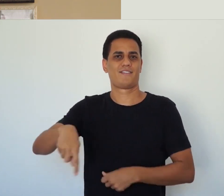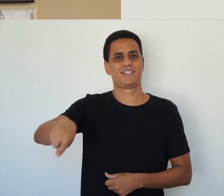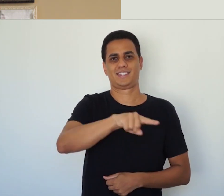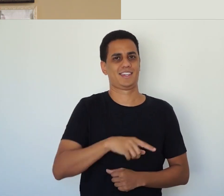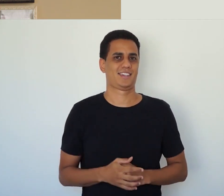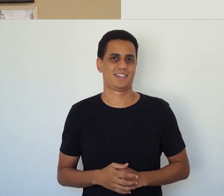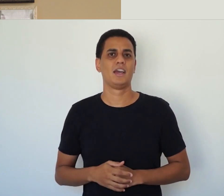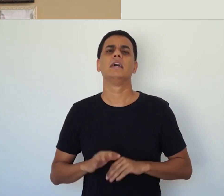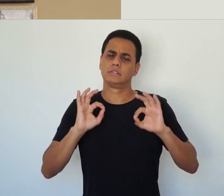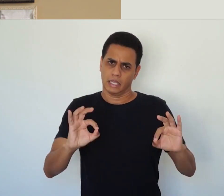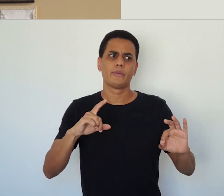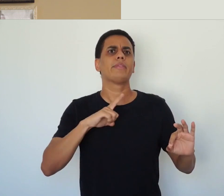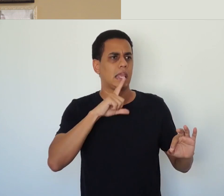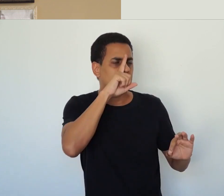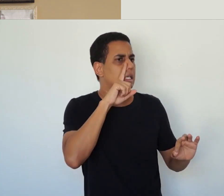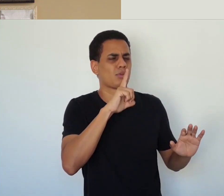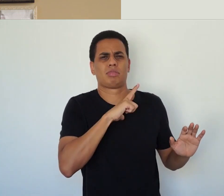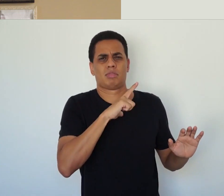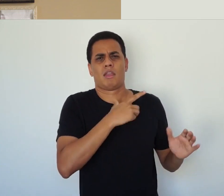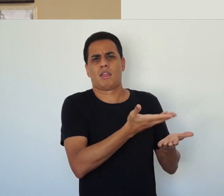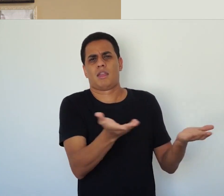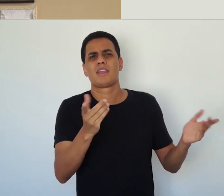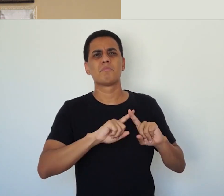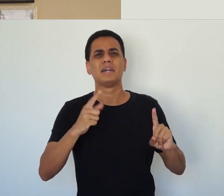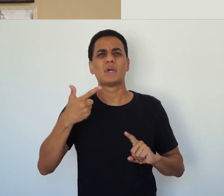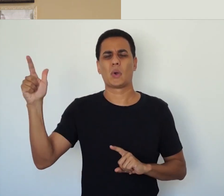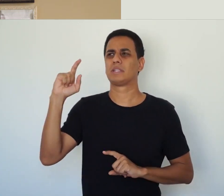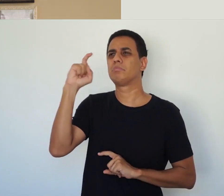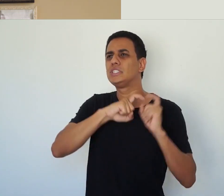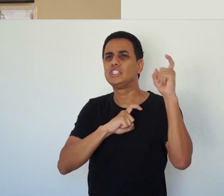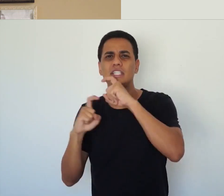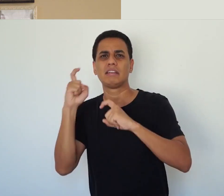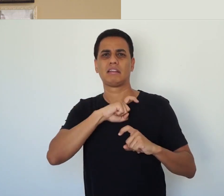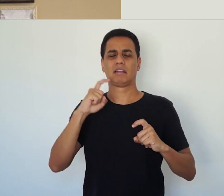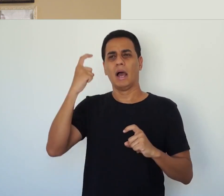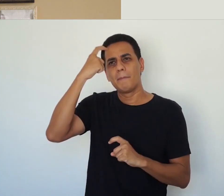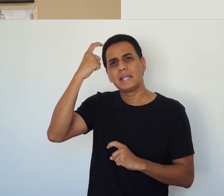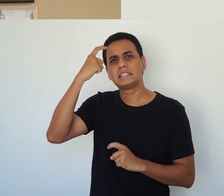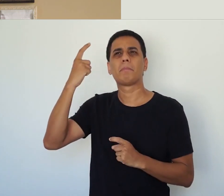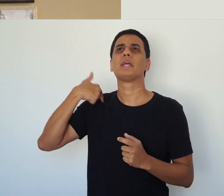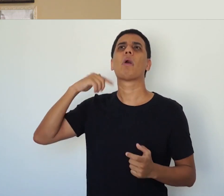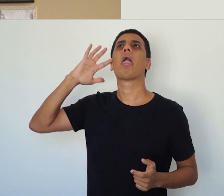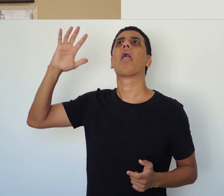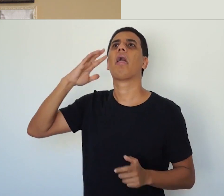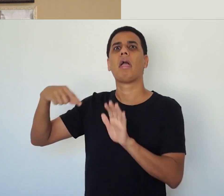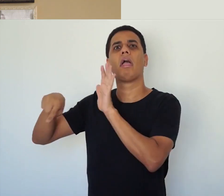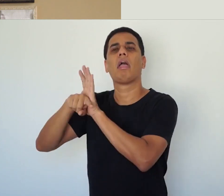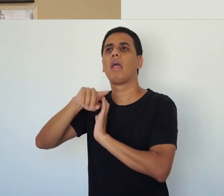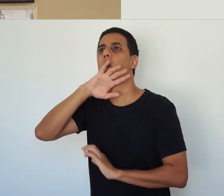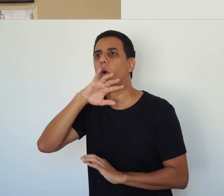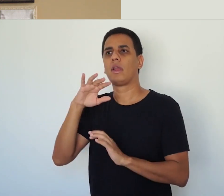os cuidados dele. É certo que todos nós estamos sob risco, mas não deixe que mentiras, que